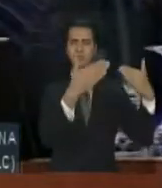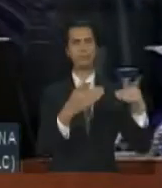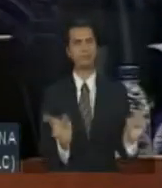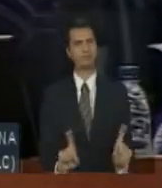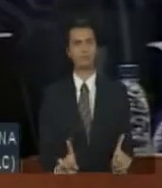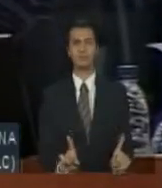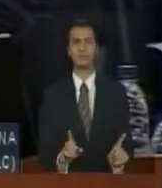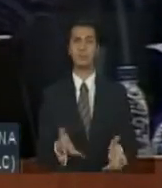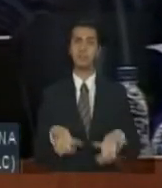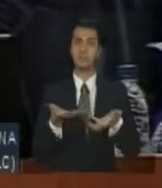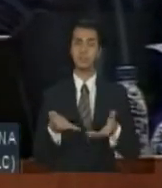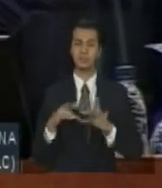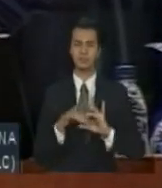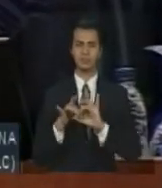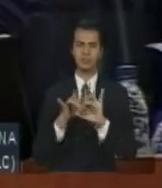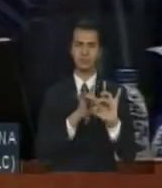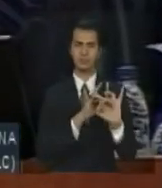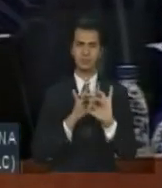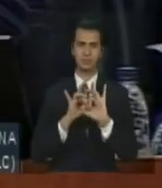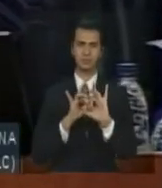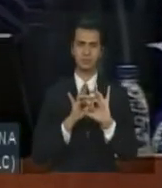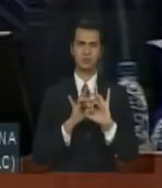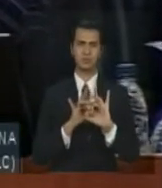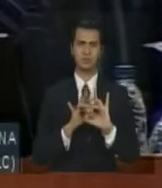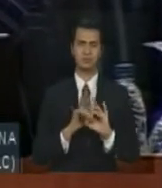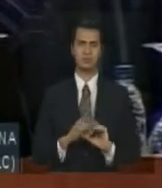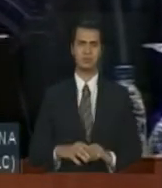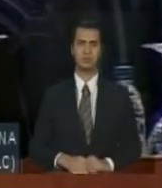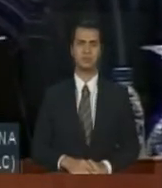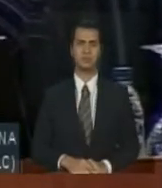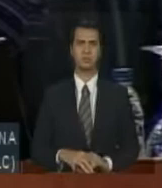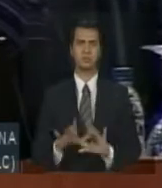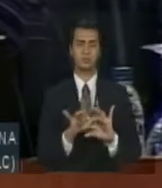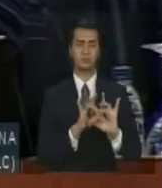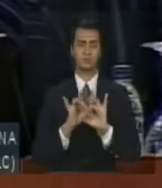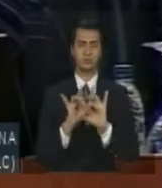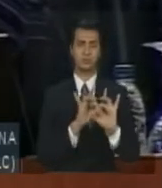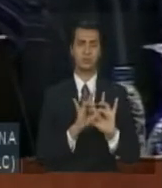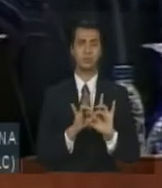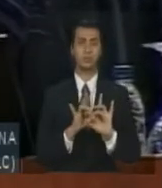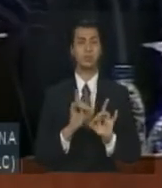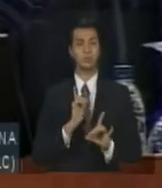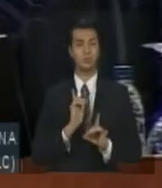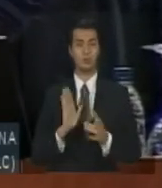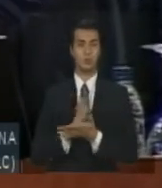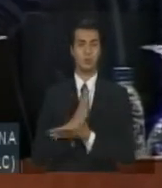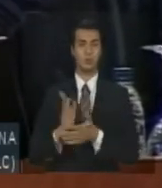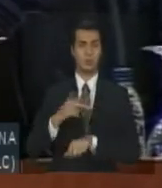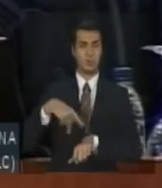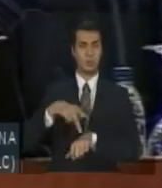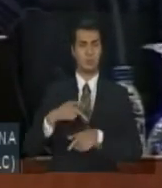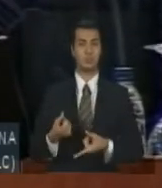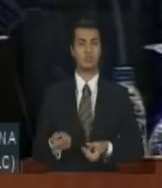integração onde não só as economias mais desenvolvidas